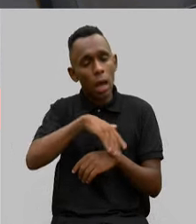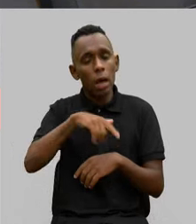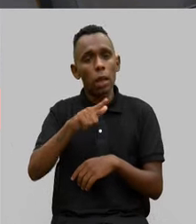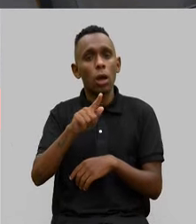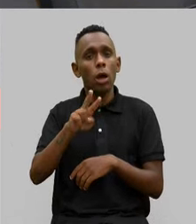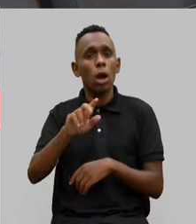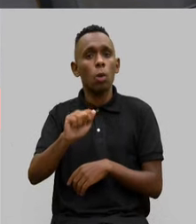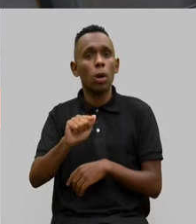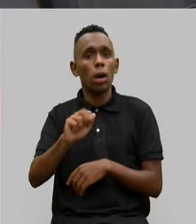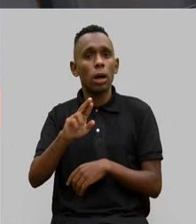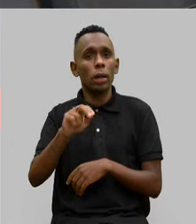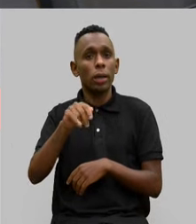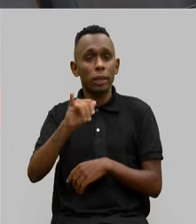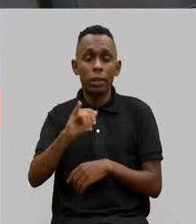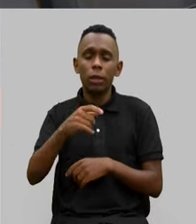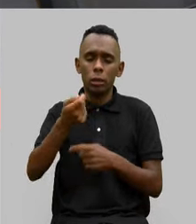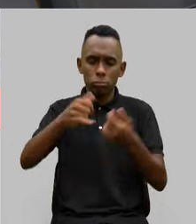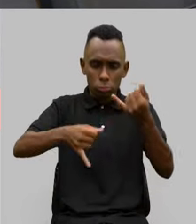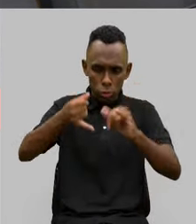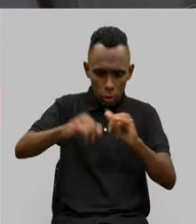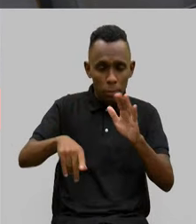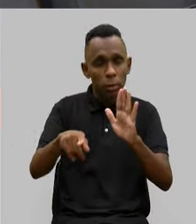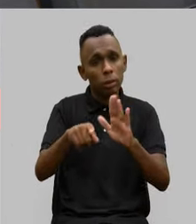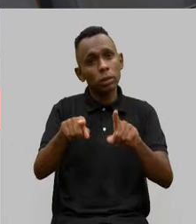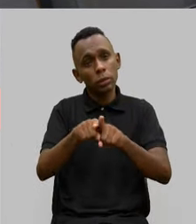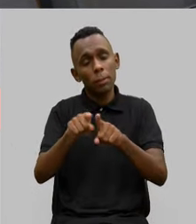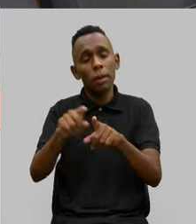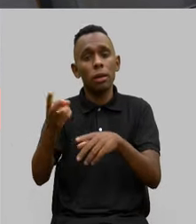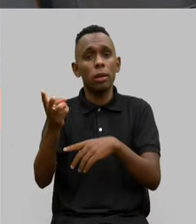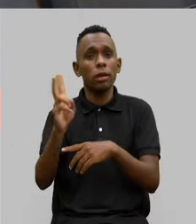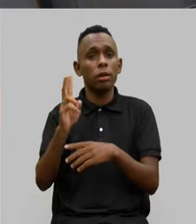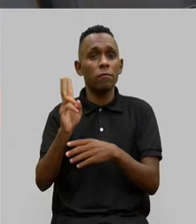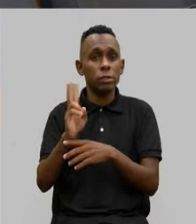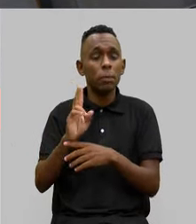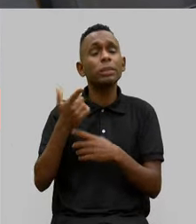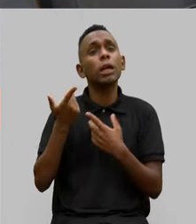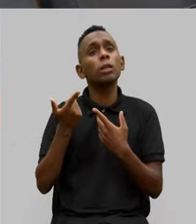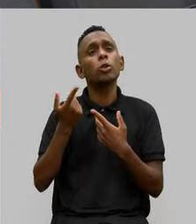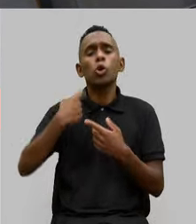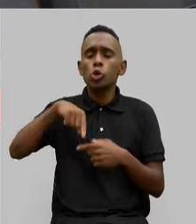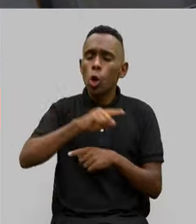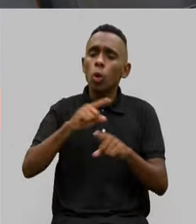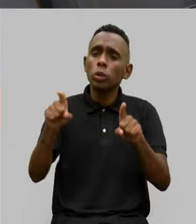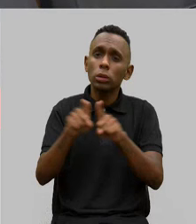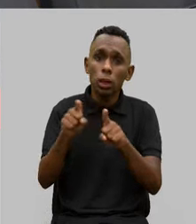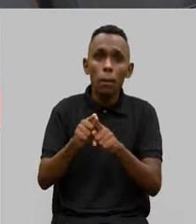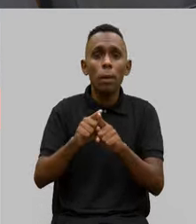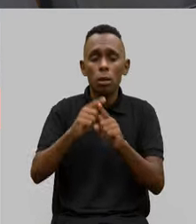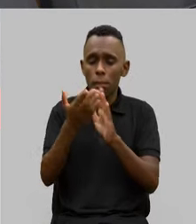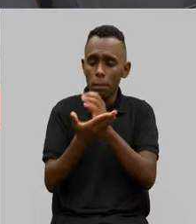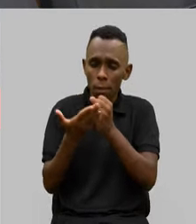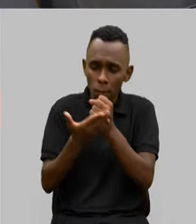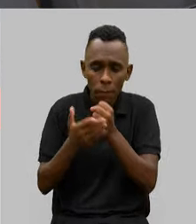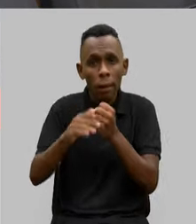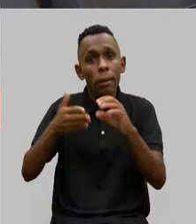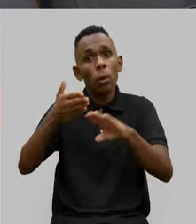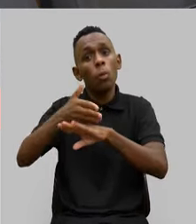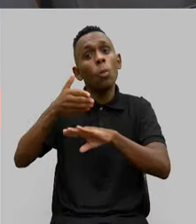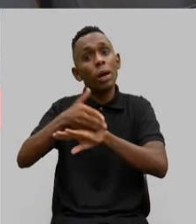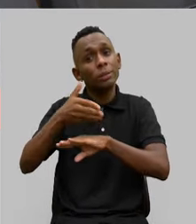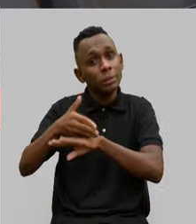né adquirimos uma farmoquímica em Vespasiano e estamos aí também com um dosil que é o acesso